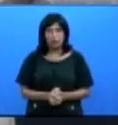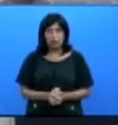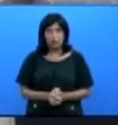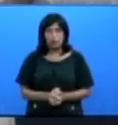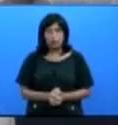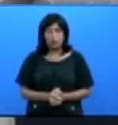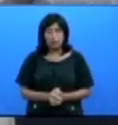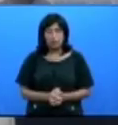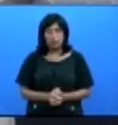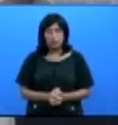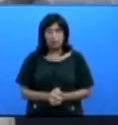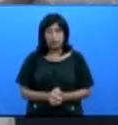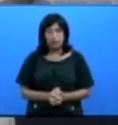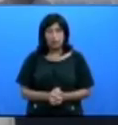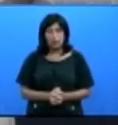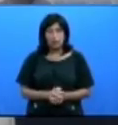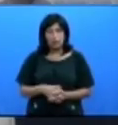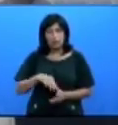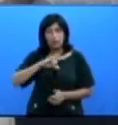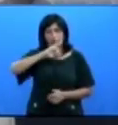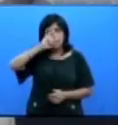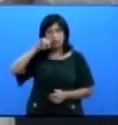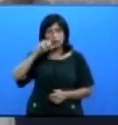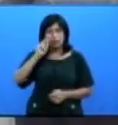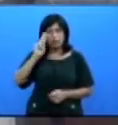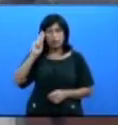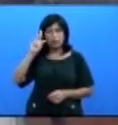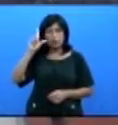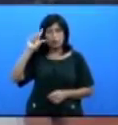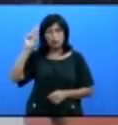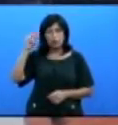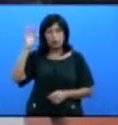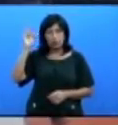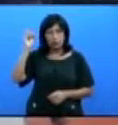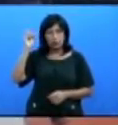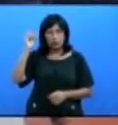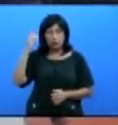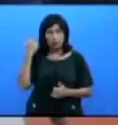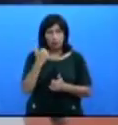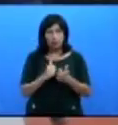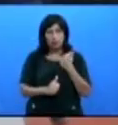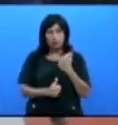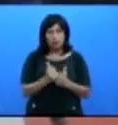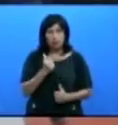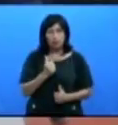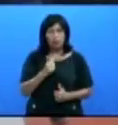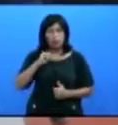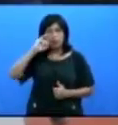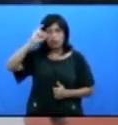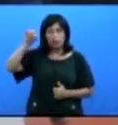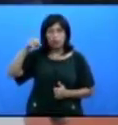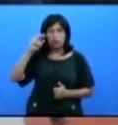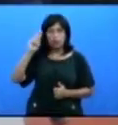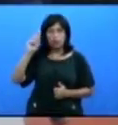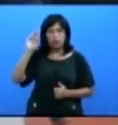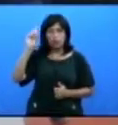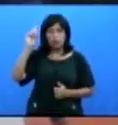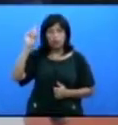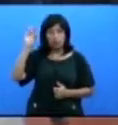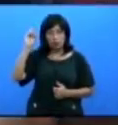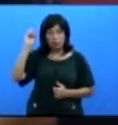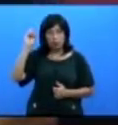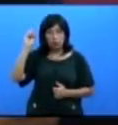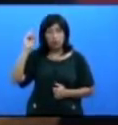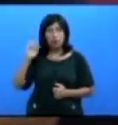E ele participou, em julho do corrente ano também, de um campeonato mundial de judô master, que consta no